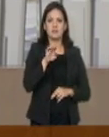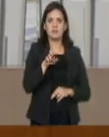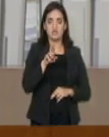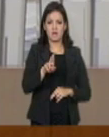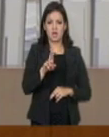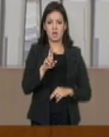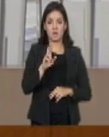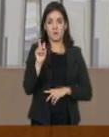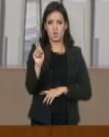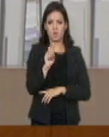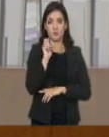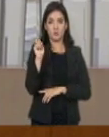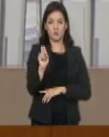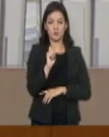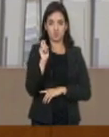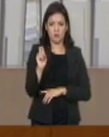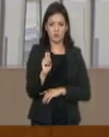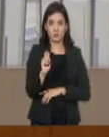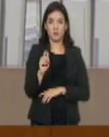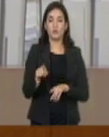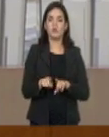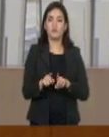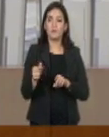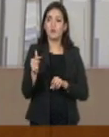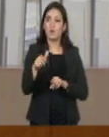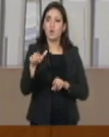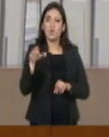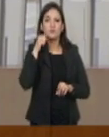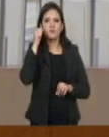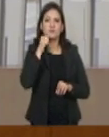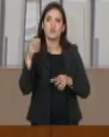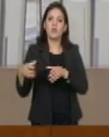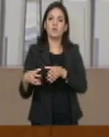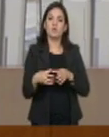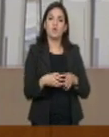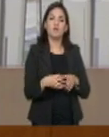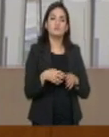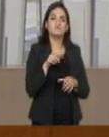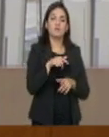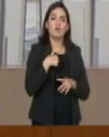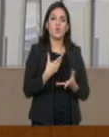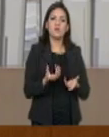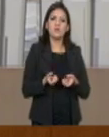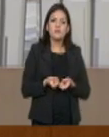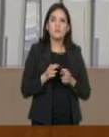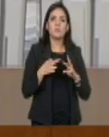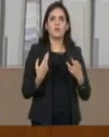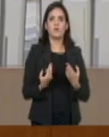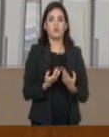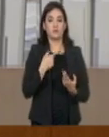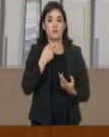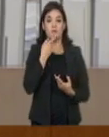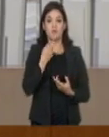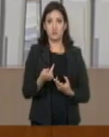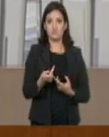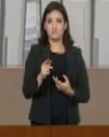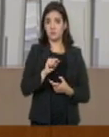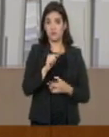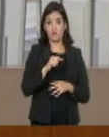Lazier, do Rio Grande do Sul, e vários outros senadores, eu disse a eles, olha, eu não vou adiantar a minha